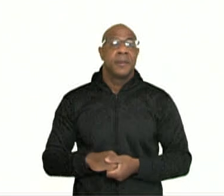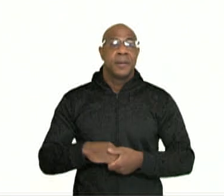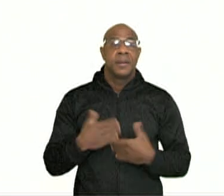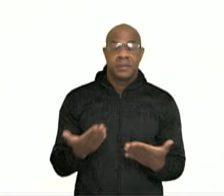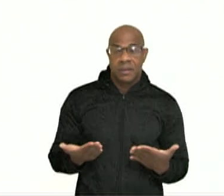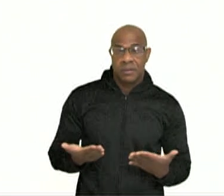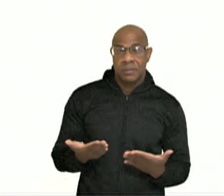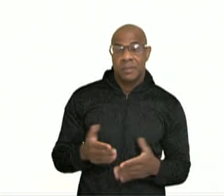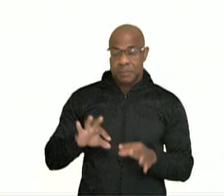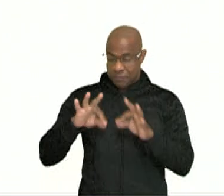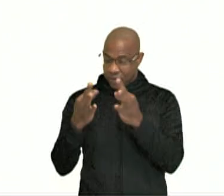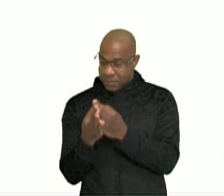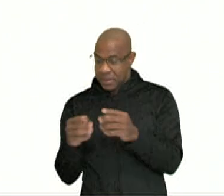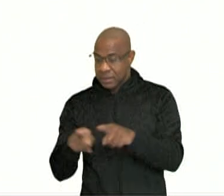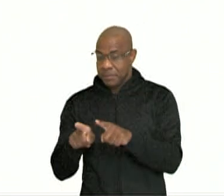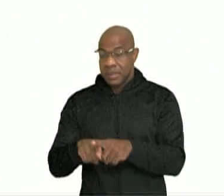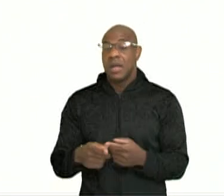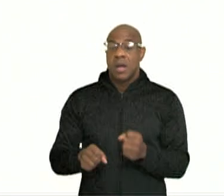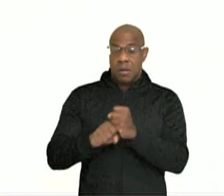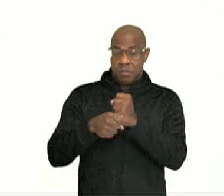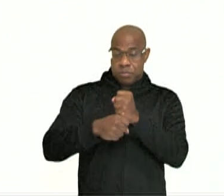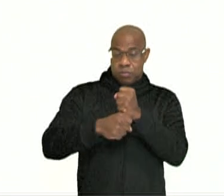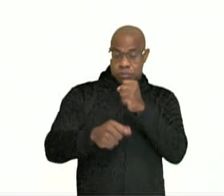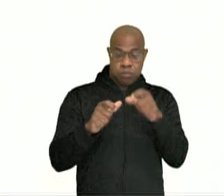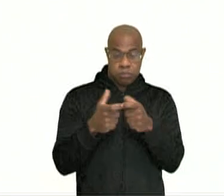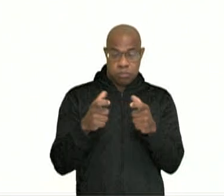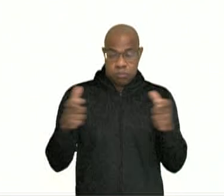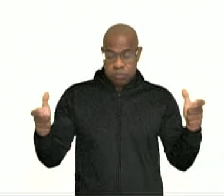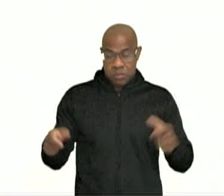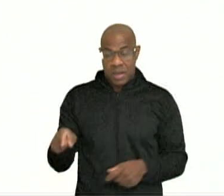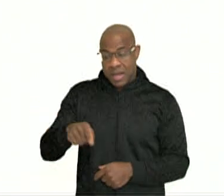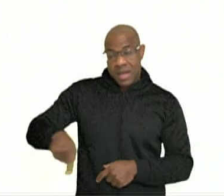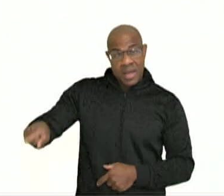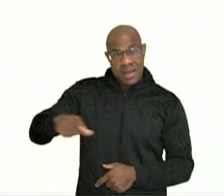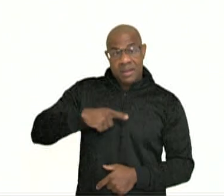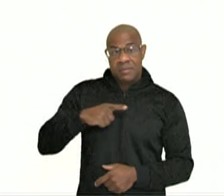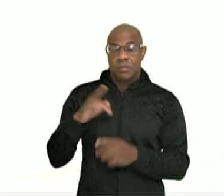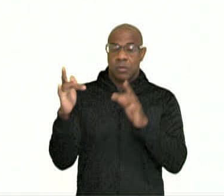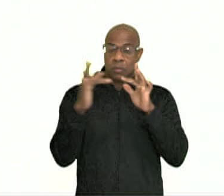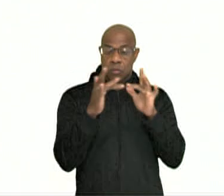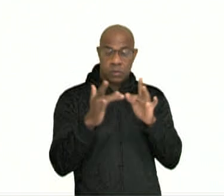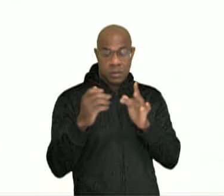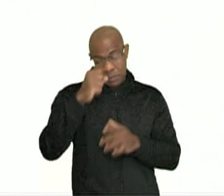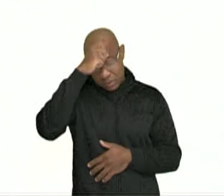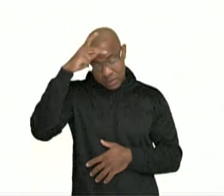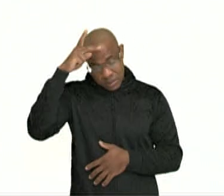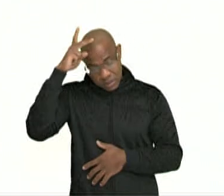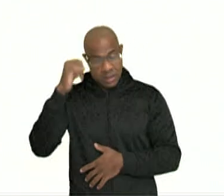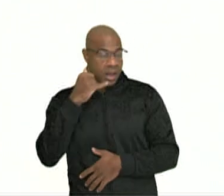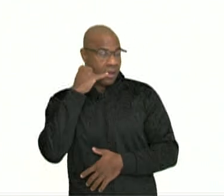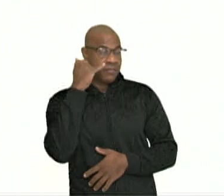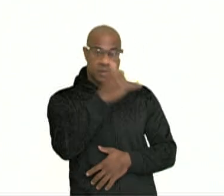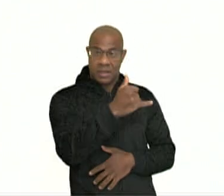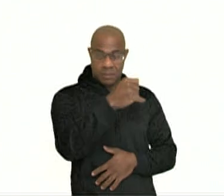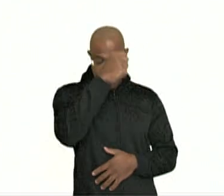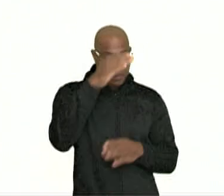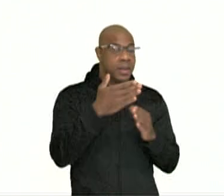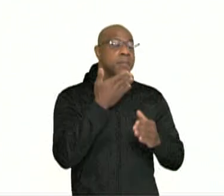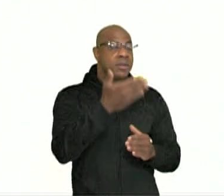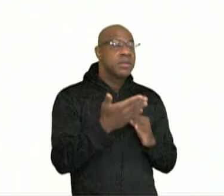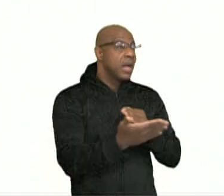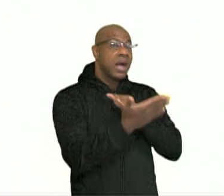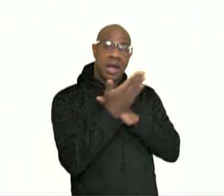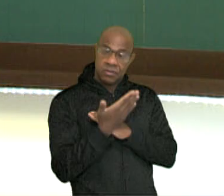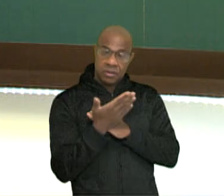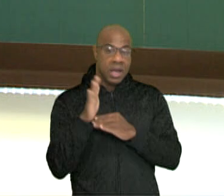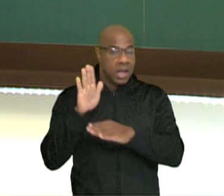o espaço cresceu tanto que os trabalhadores resolveram entrar em contato com o prefeito da cidade, pedindo ajuda para